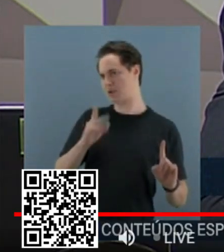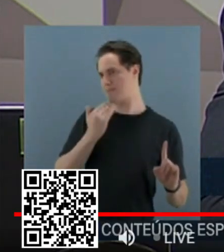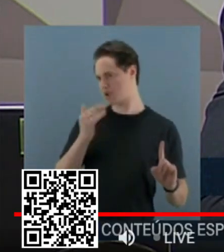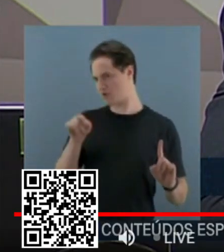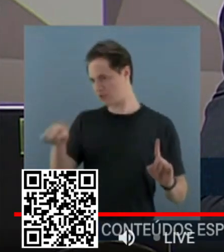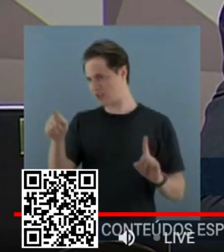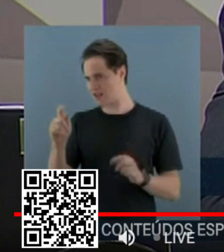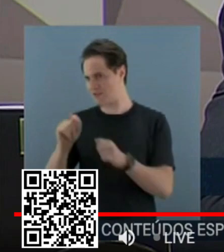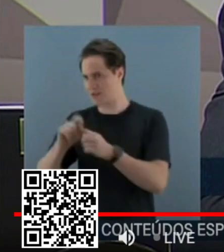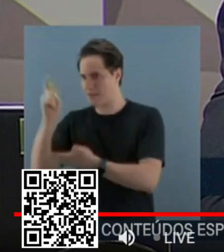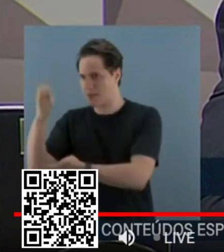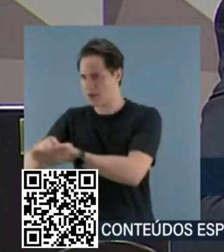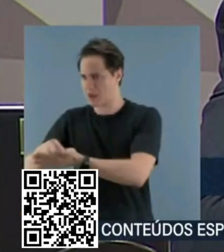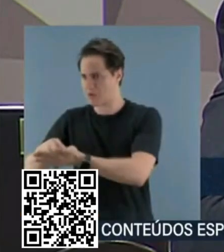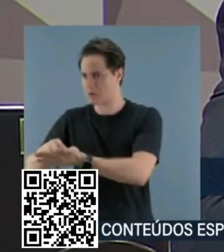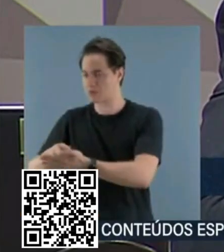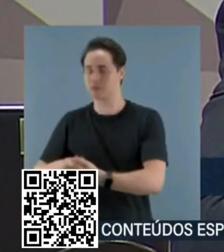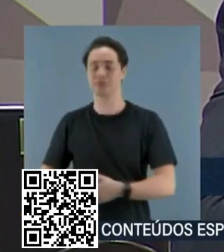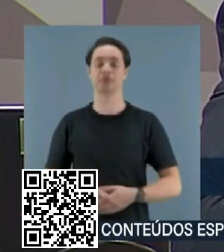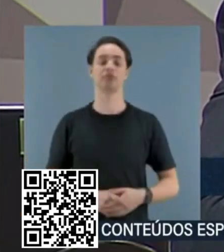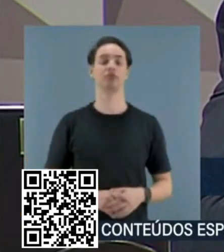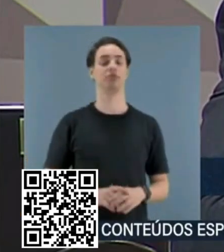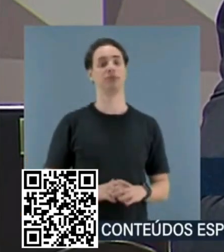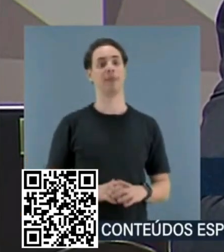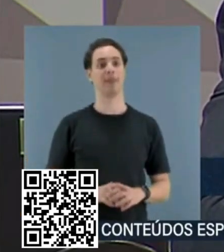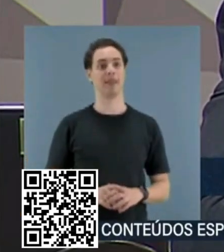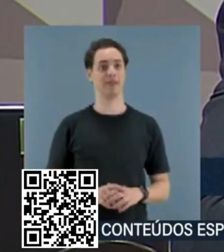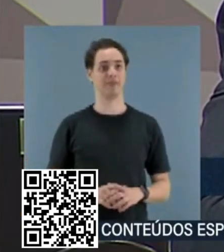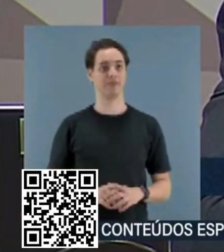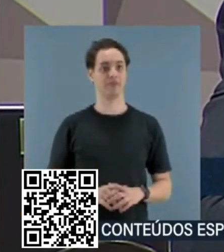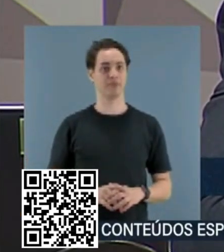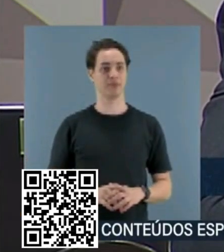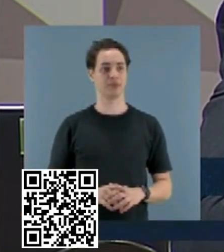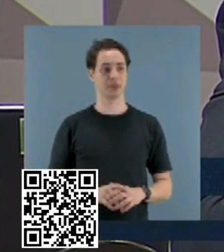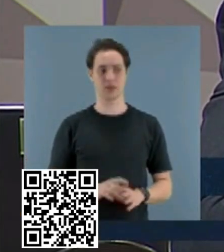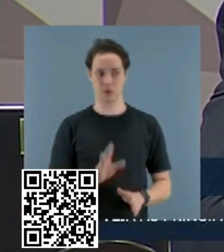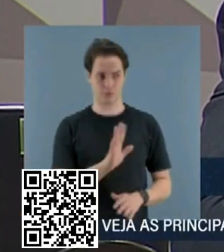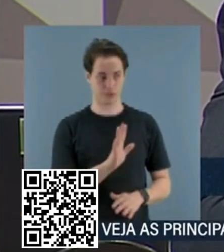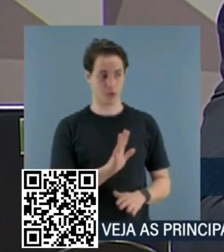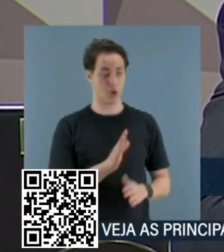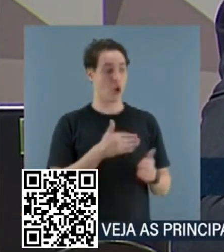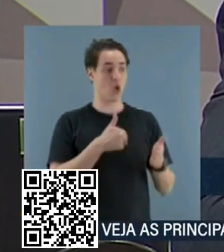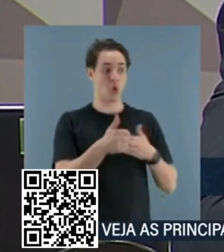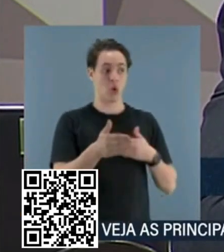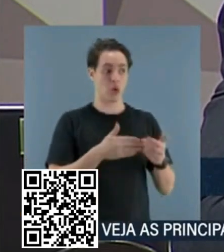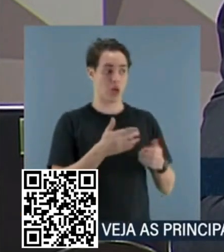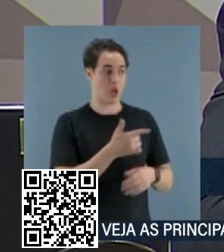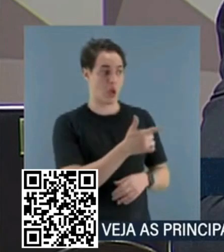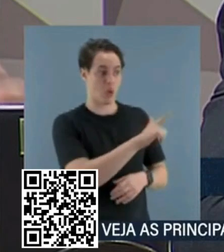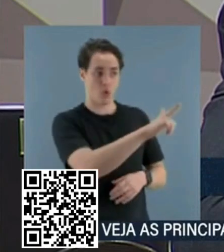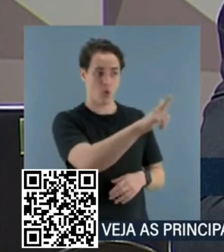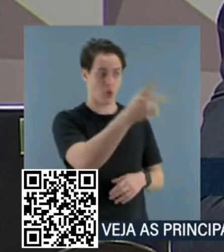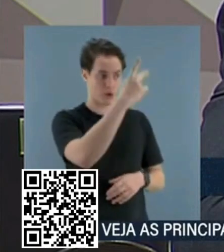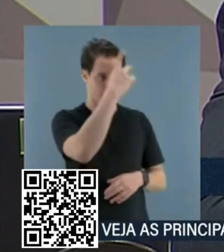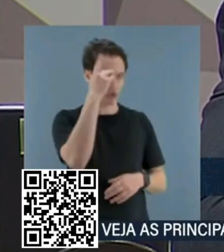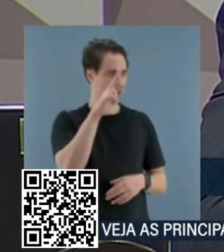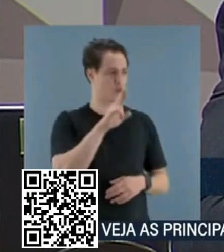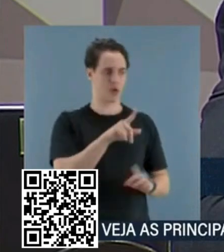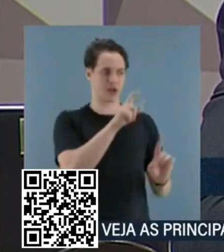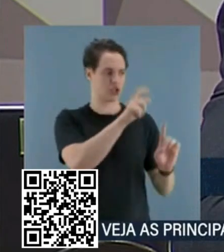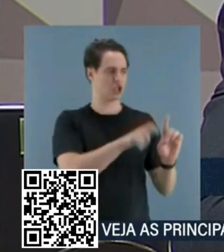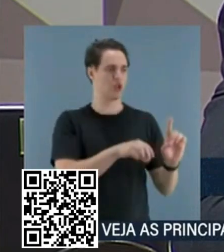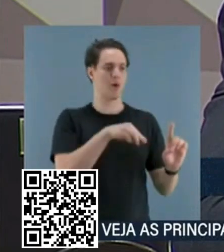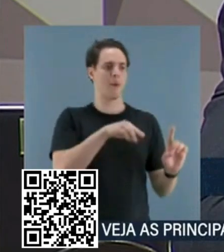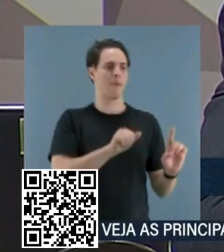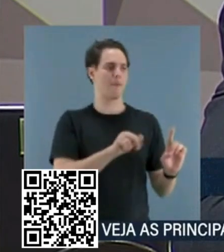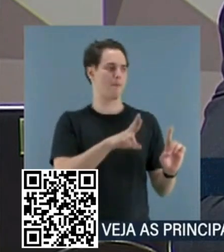do ex-presidente Bolsonaro? Não, ele ou qualquer um outro ajudante de ordem, não somente o coronel Cid, qualquer um que